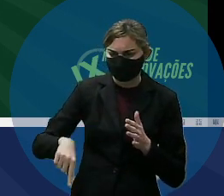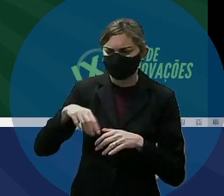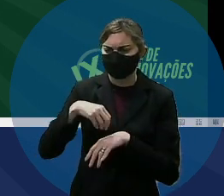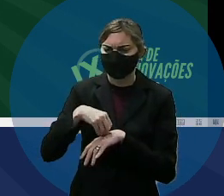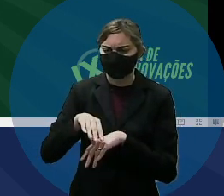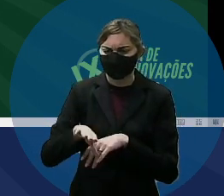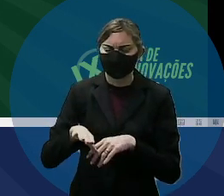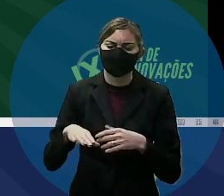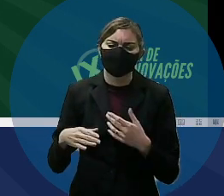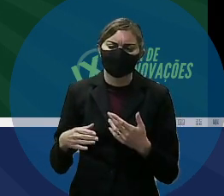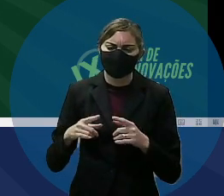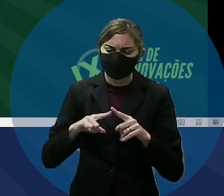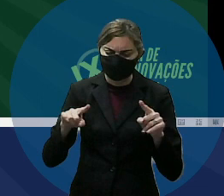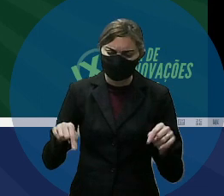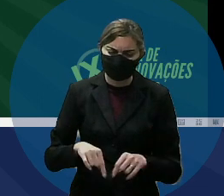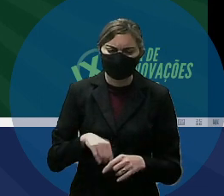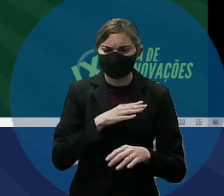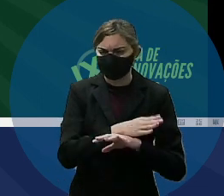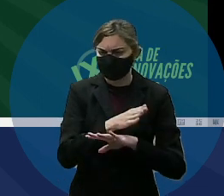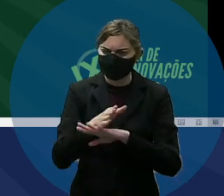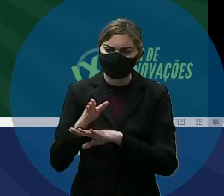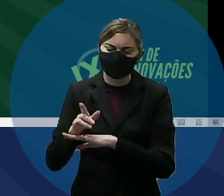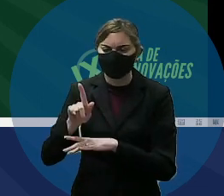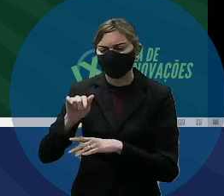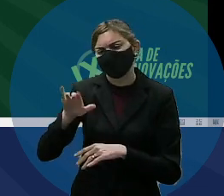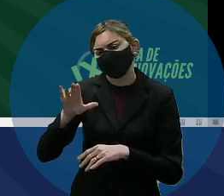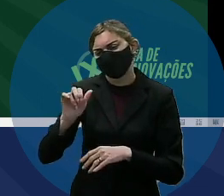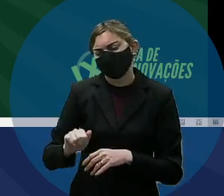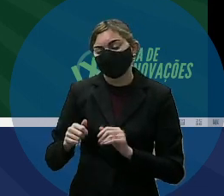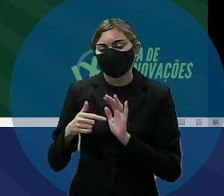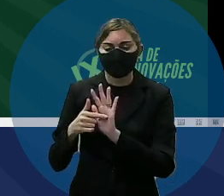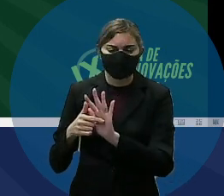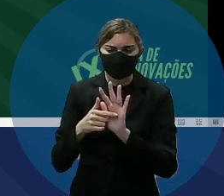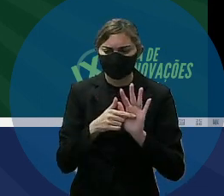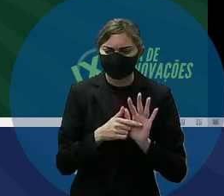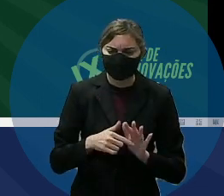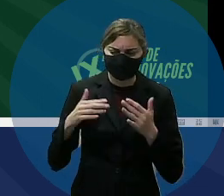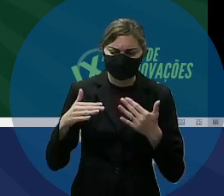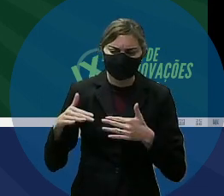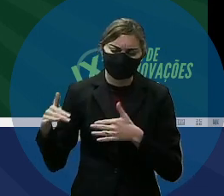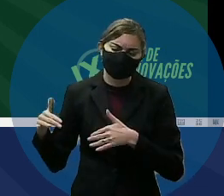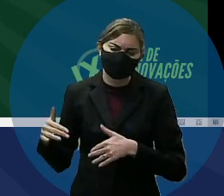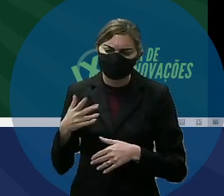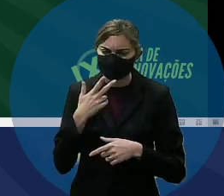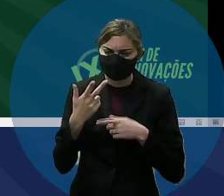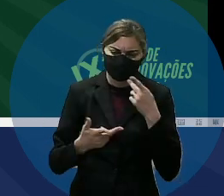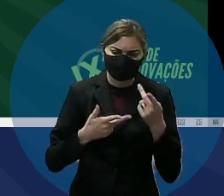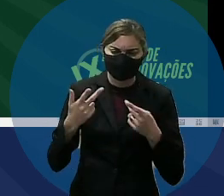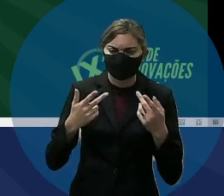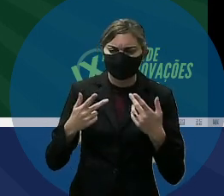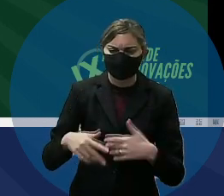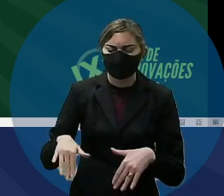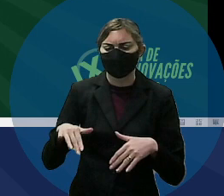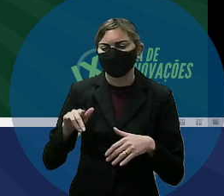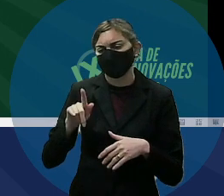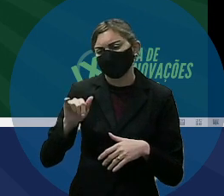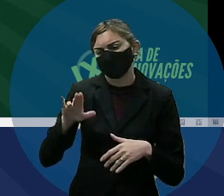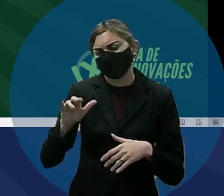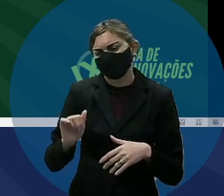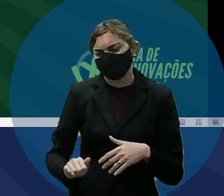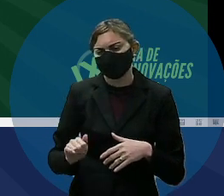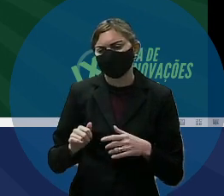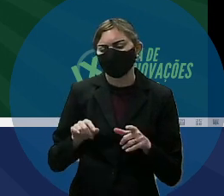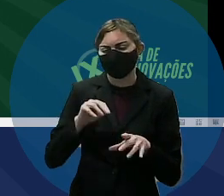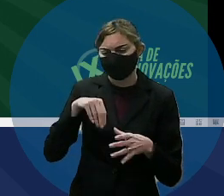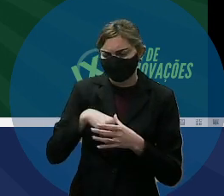salas, falando sobre a gincana, mostrando as provas, falando sobre as provas da gincana. Dentro